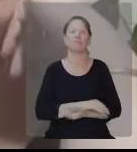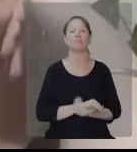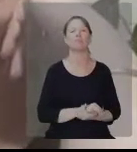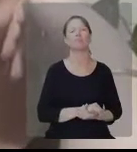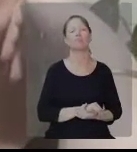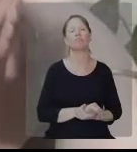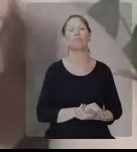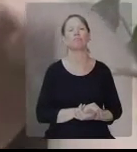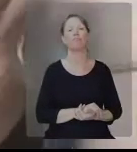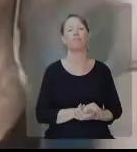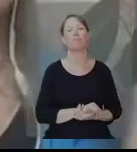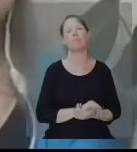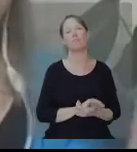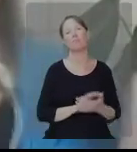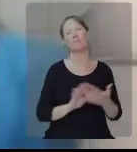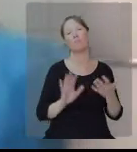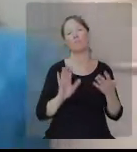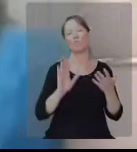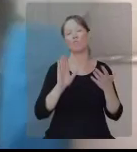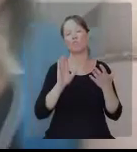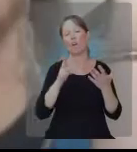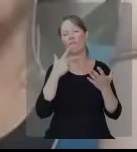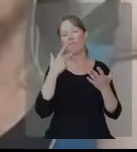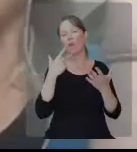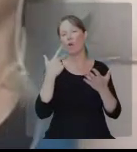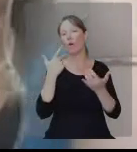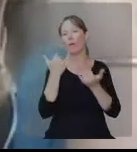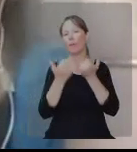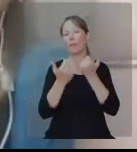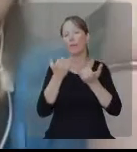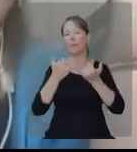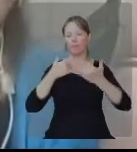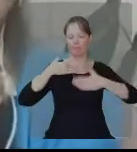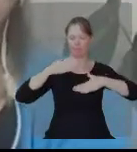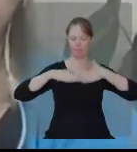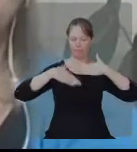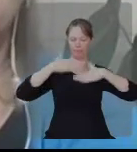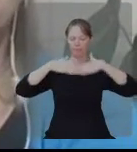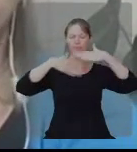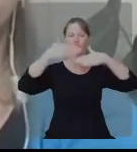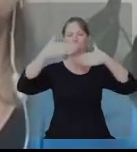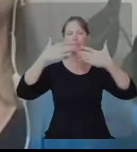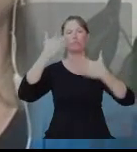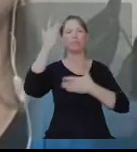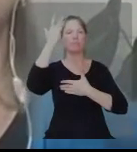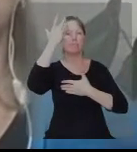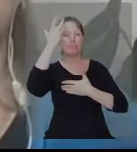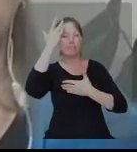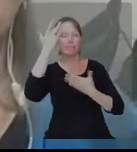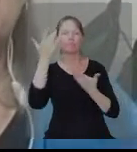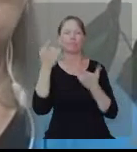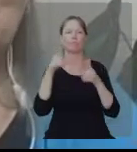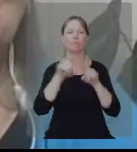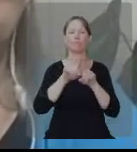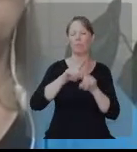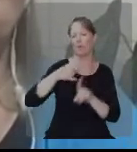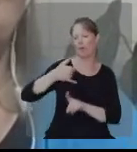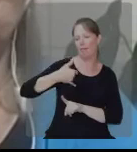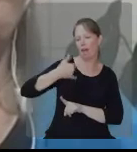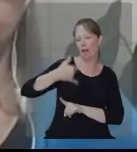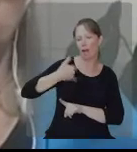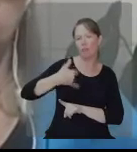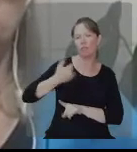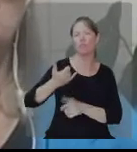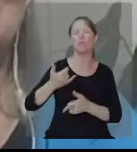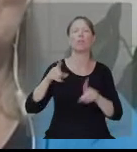para não sentir dor. Então, assim, é aquilo que a gente falou também, né? O amadurecimento, tanto na idade quanto também, especialmente